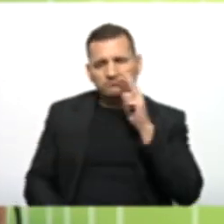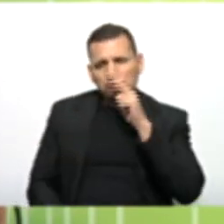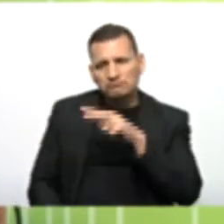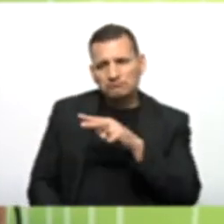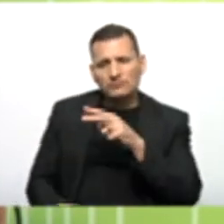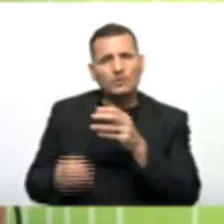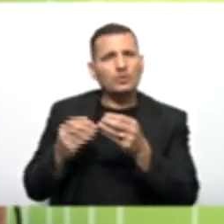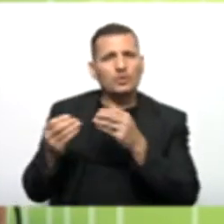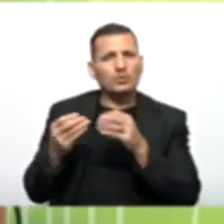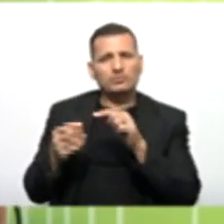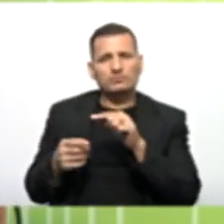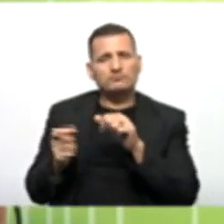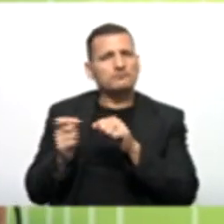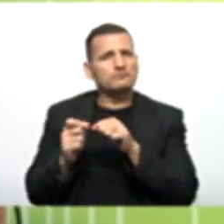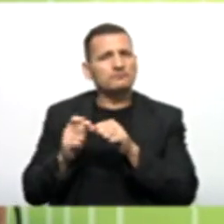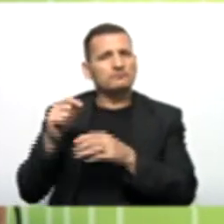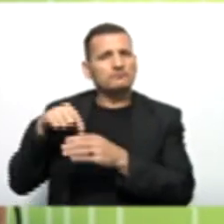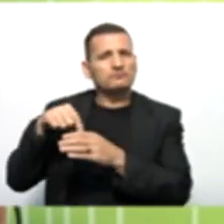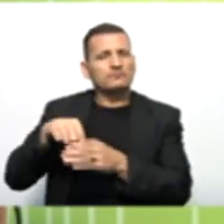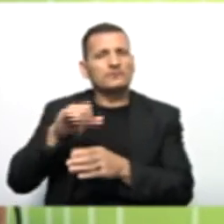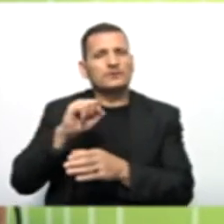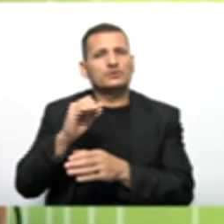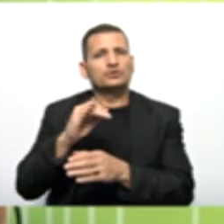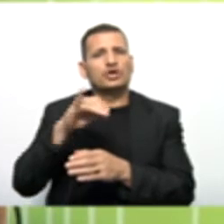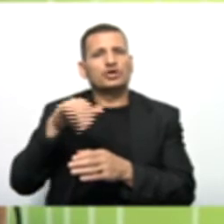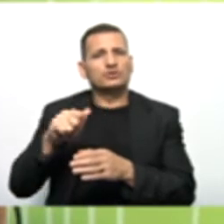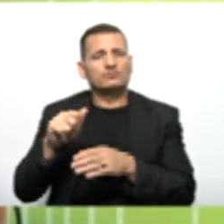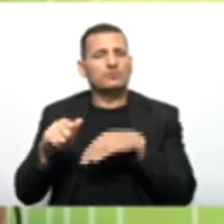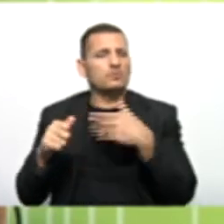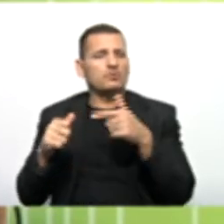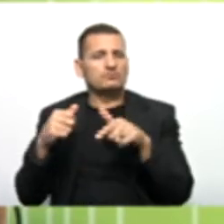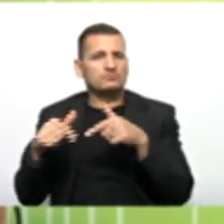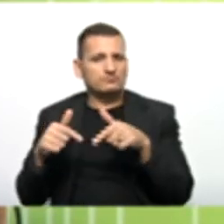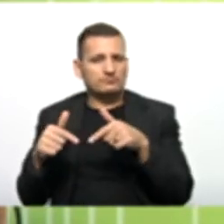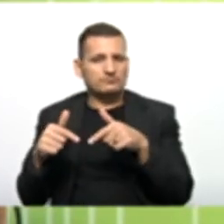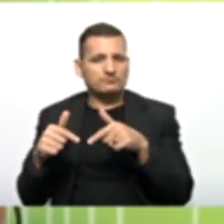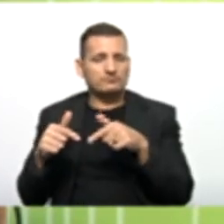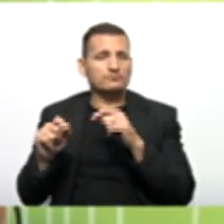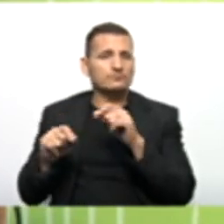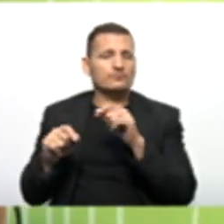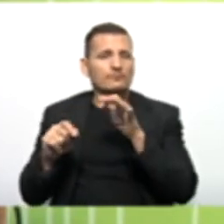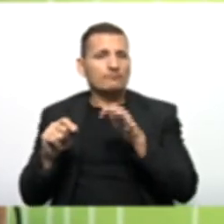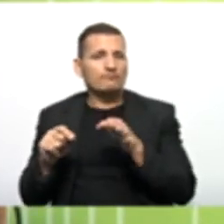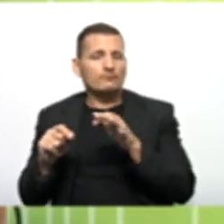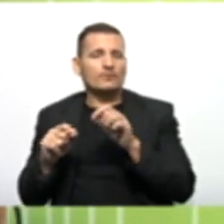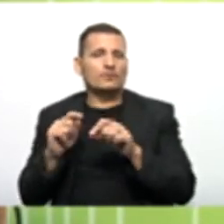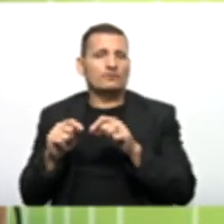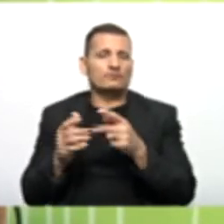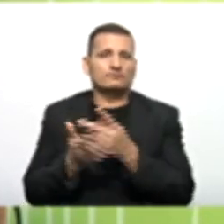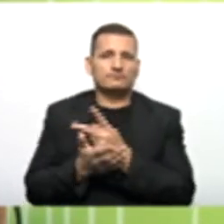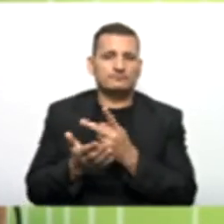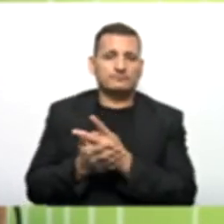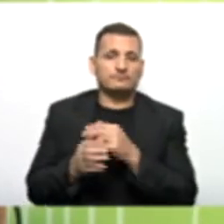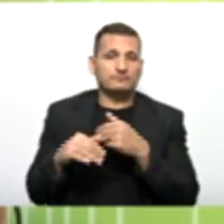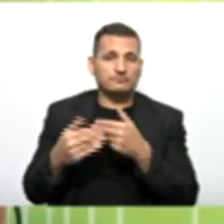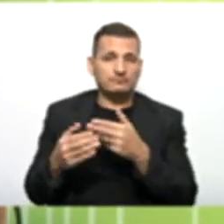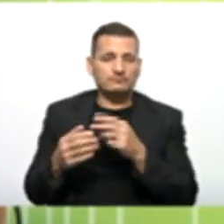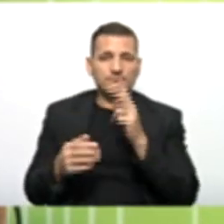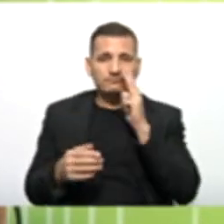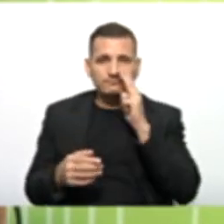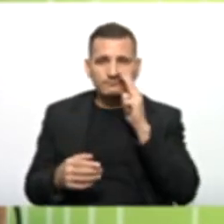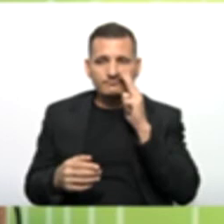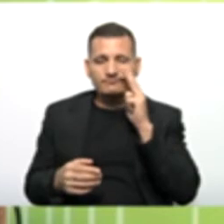bora ver com eles lá o que eles fizeram, quais foram as atividades, certo? O que deu certo e o que deu errado. Então, esse olhar do